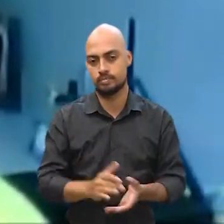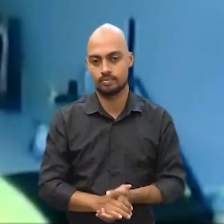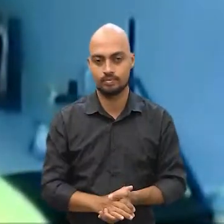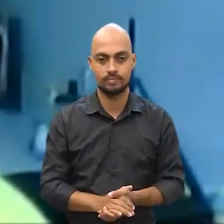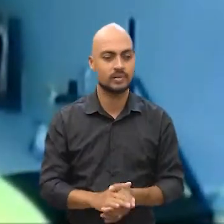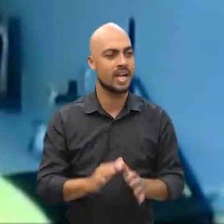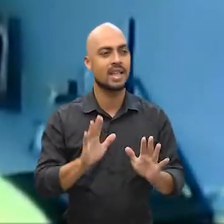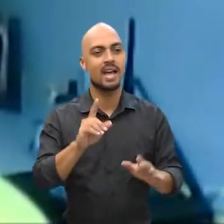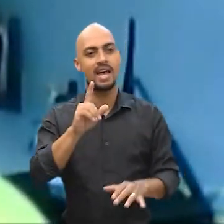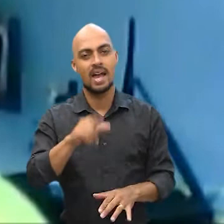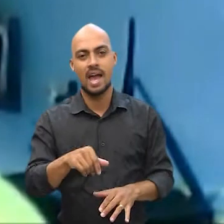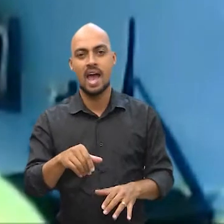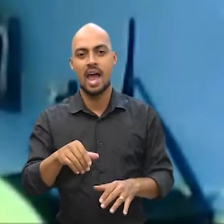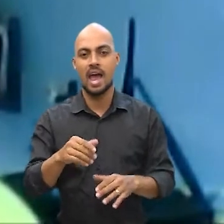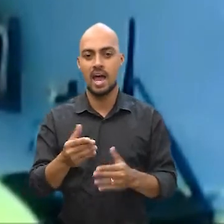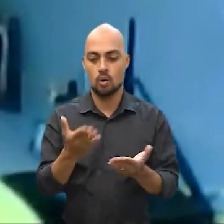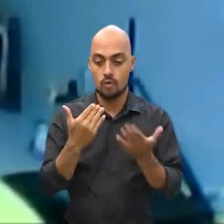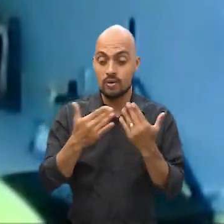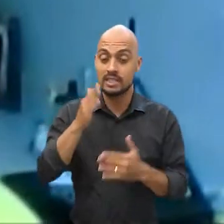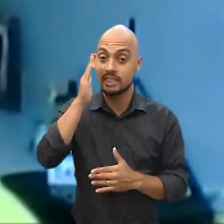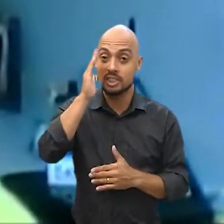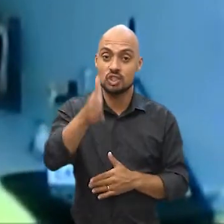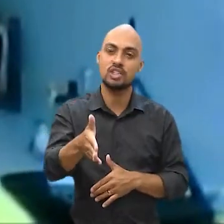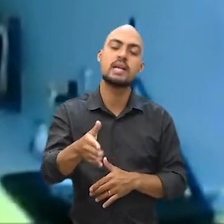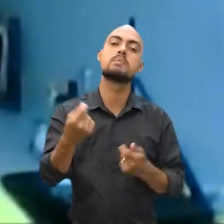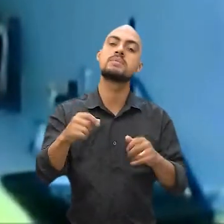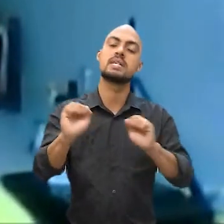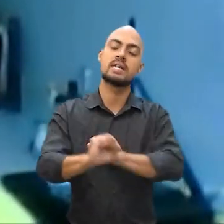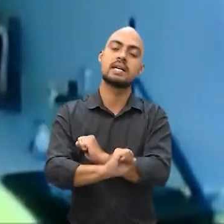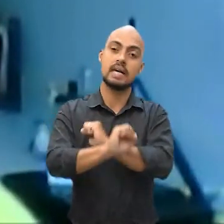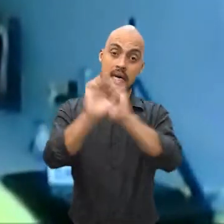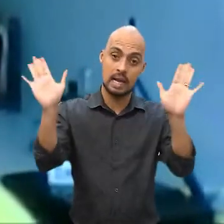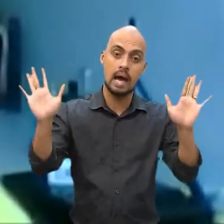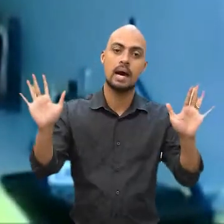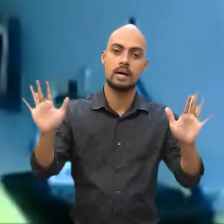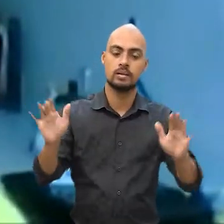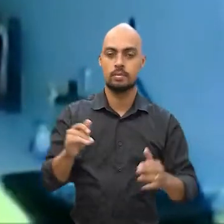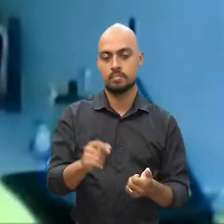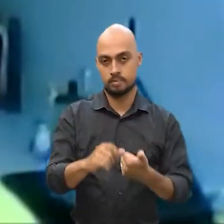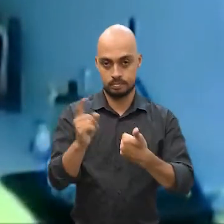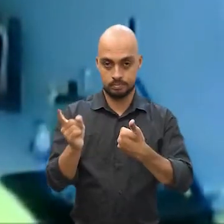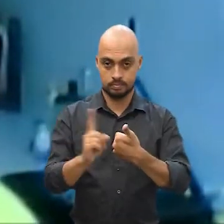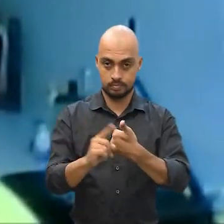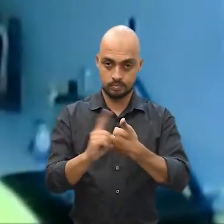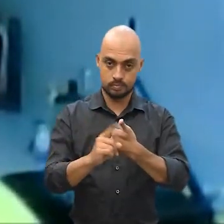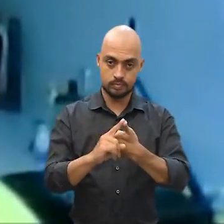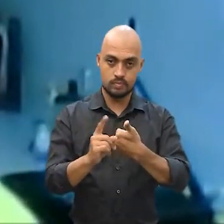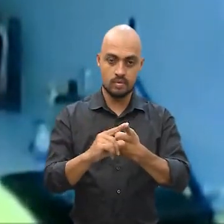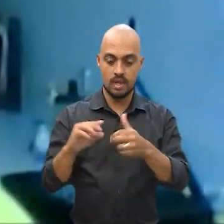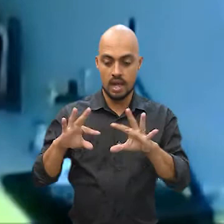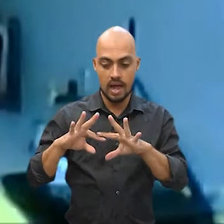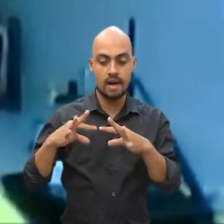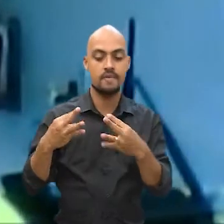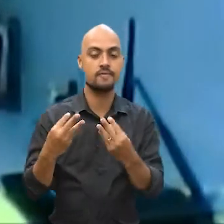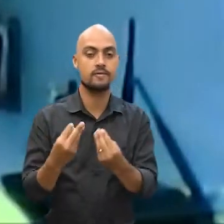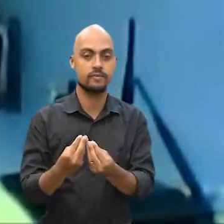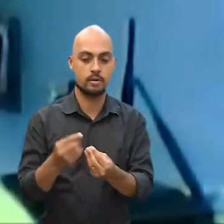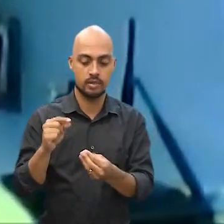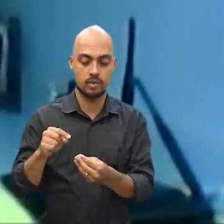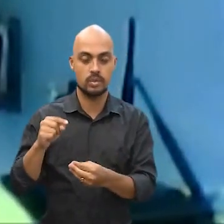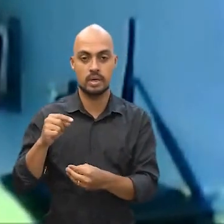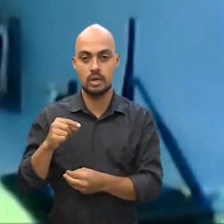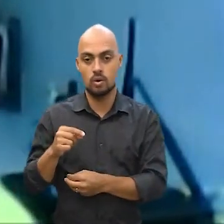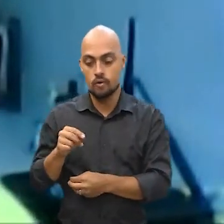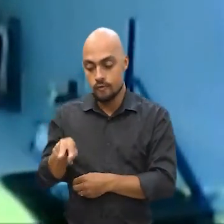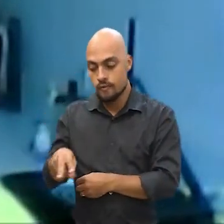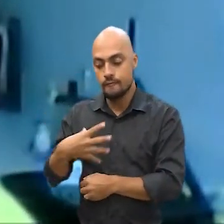que a gente se diz, né? Então, eu acho que precisa ter muita clareza primeiro. A família precisa conhecer um pouco da capacidade do seu filho, o